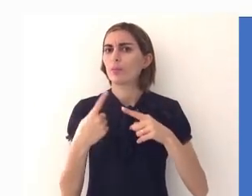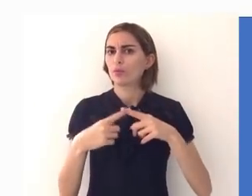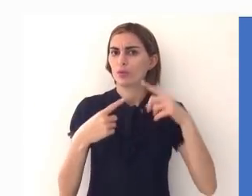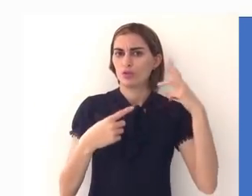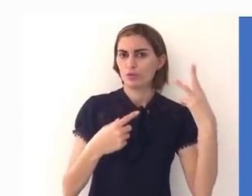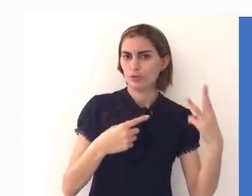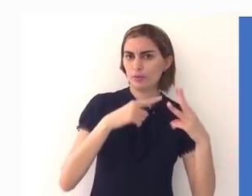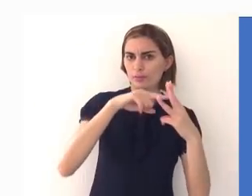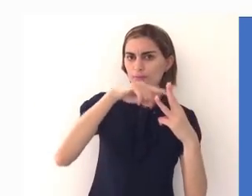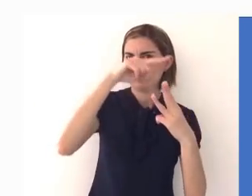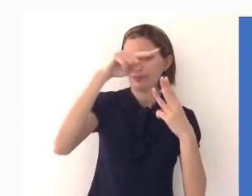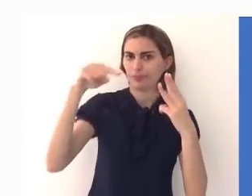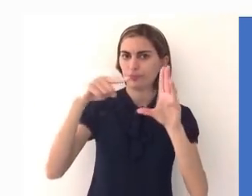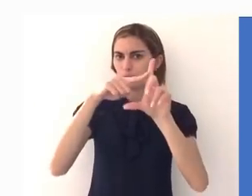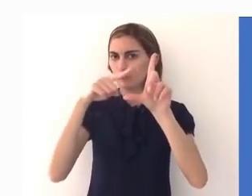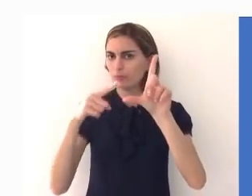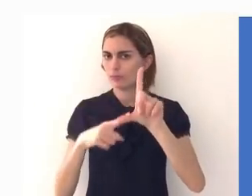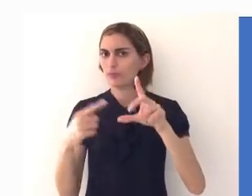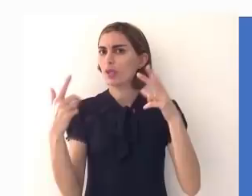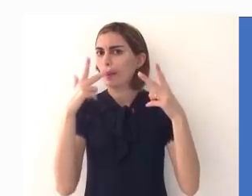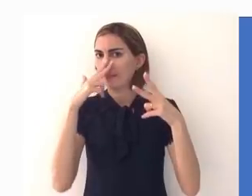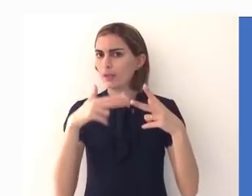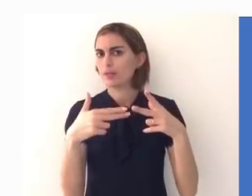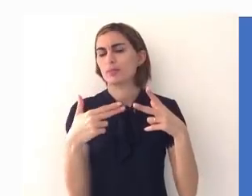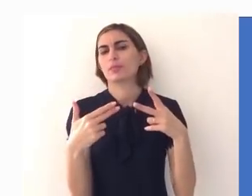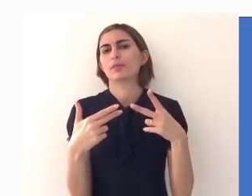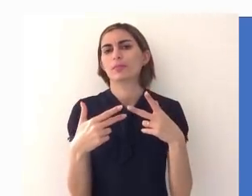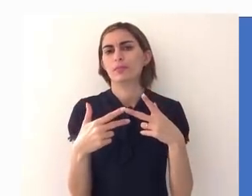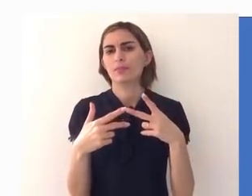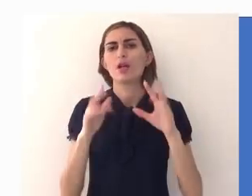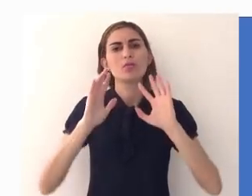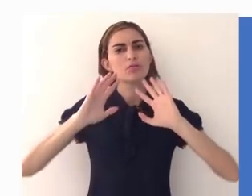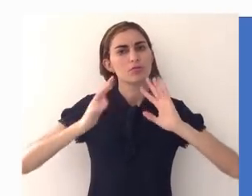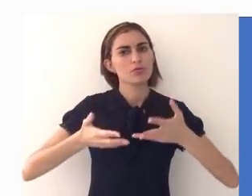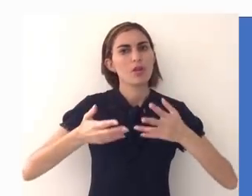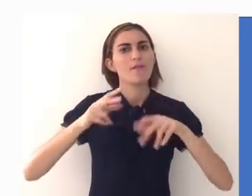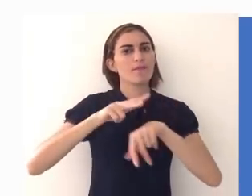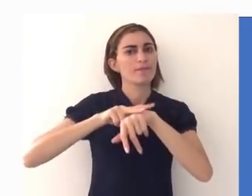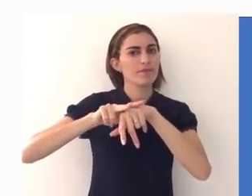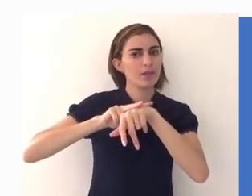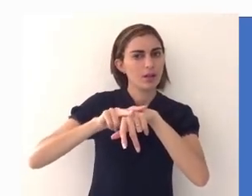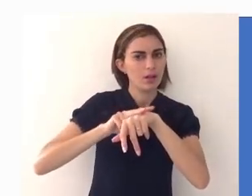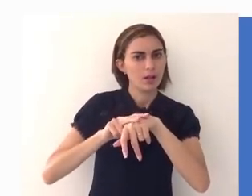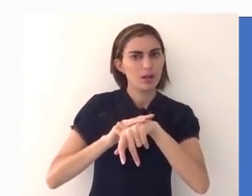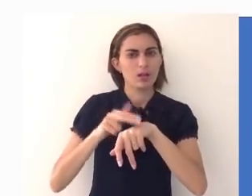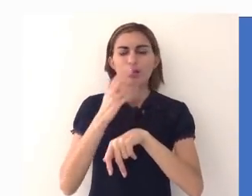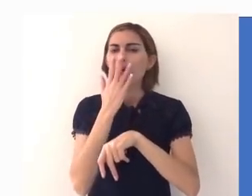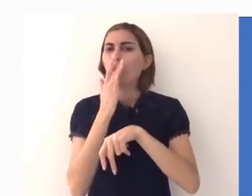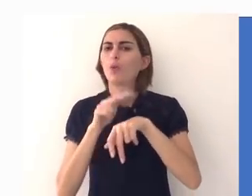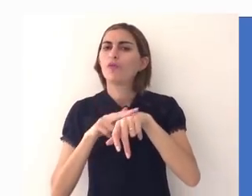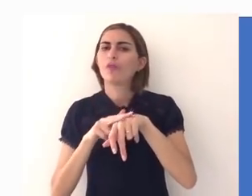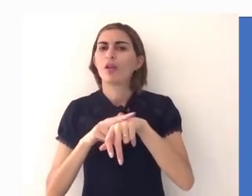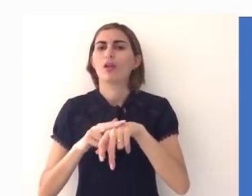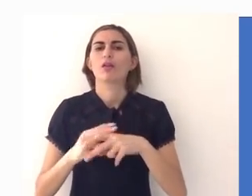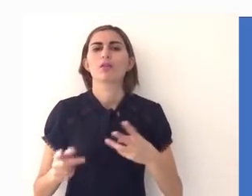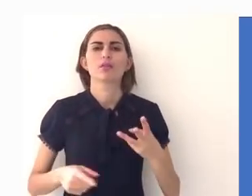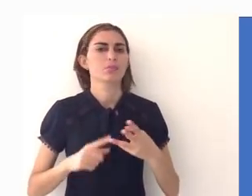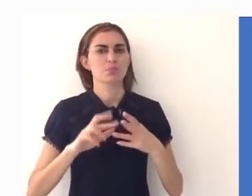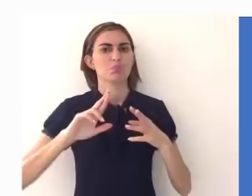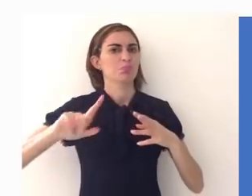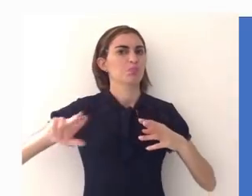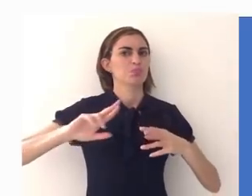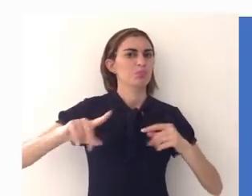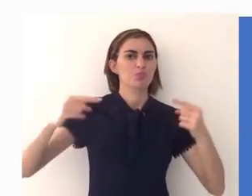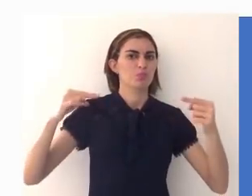os 3 lados e os 3 ângulos estão com a mesma medida. Já o verde, esses triângulos verdes,